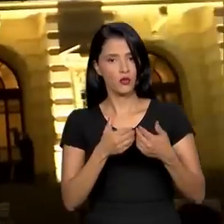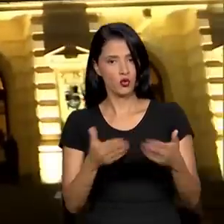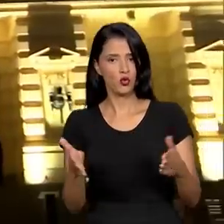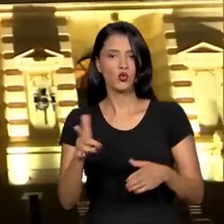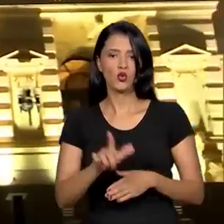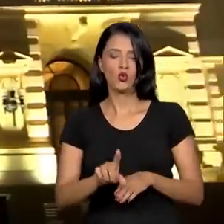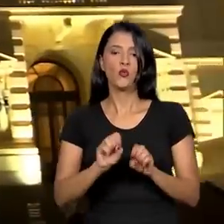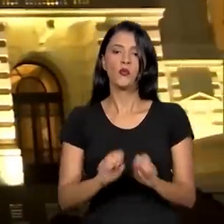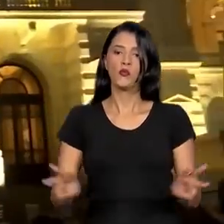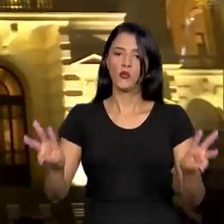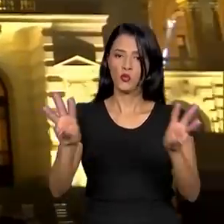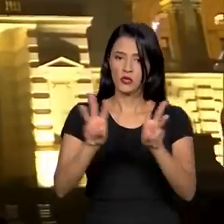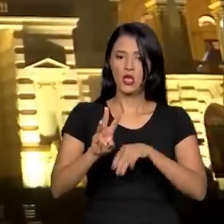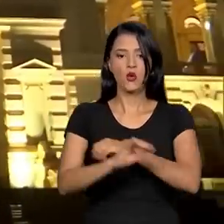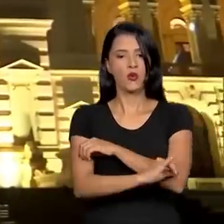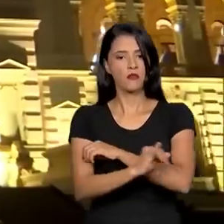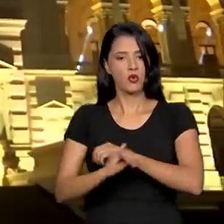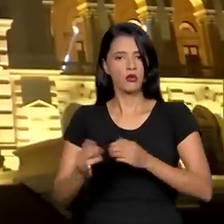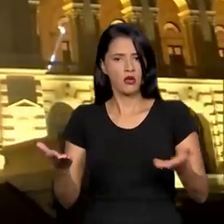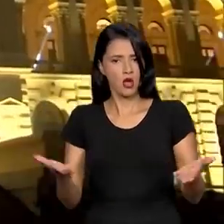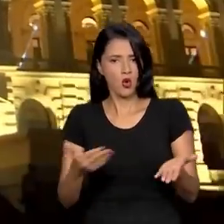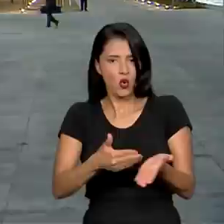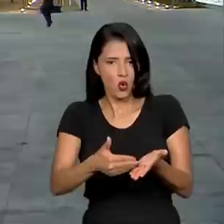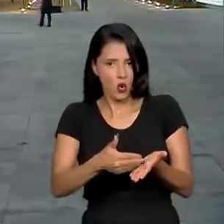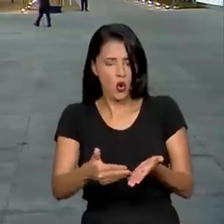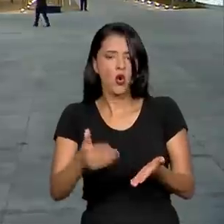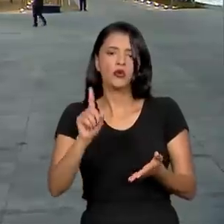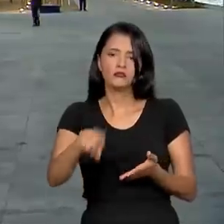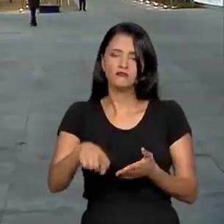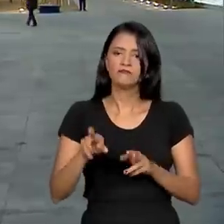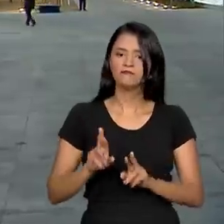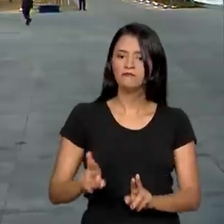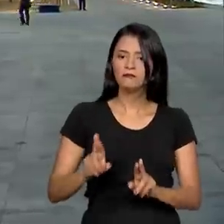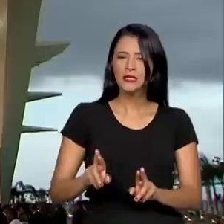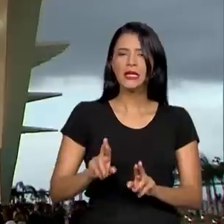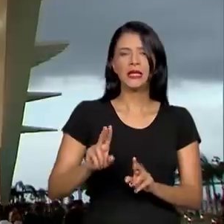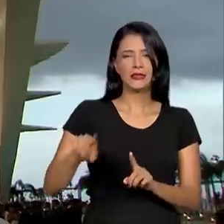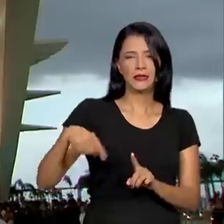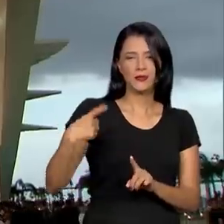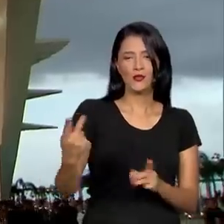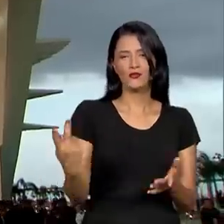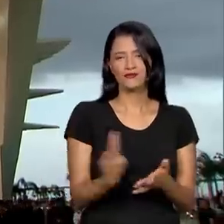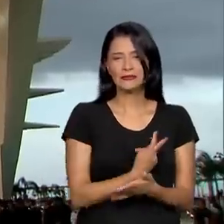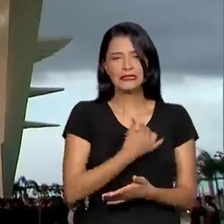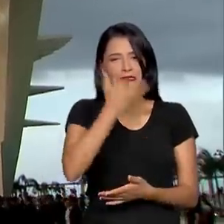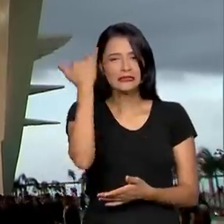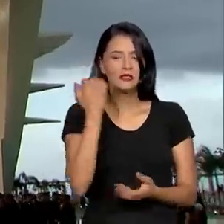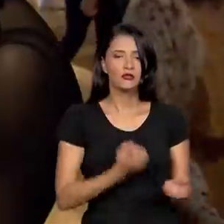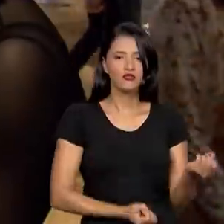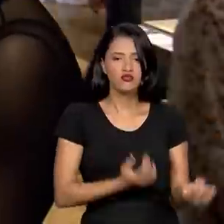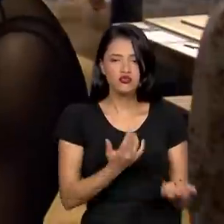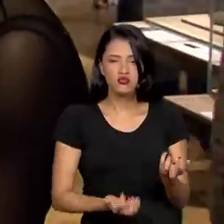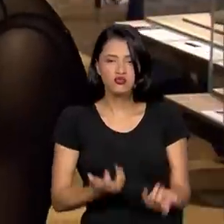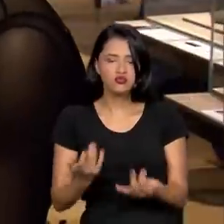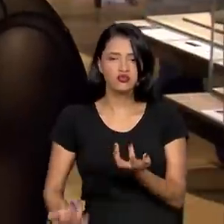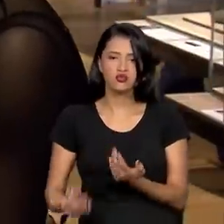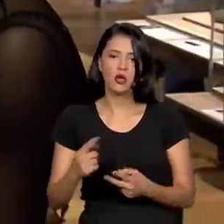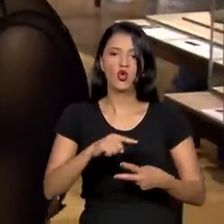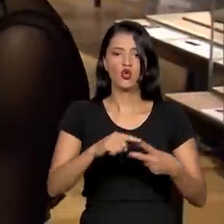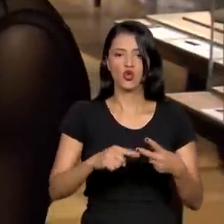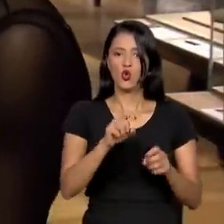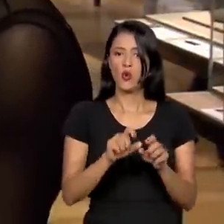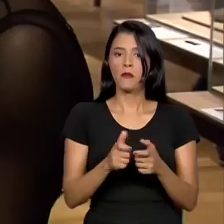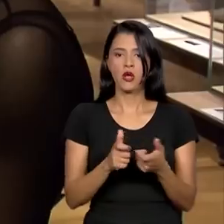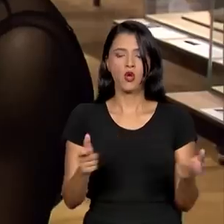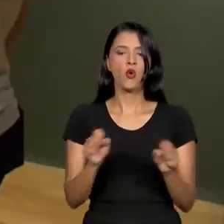neste ano trouxe esperança ao setor, depois dos trágicos incêndios que atingiram dois dos maiores museus do